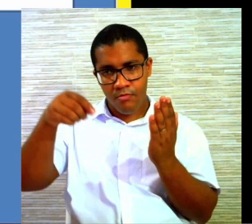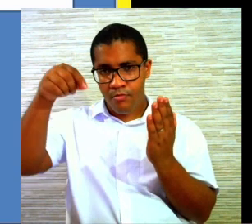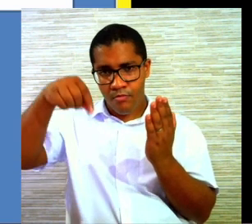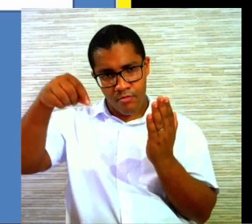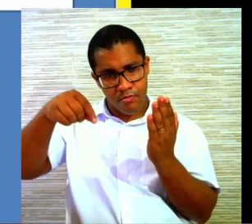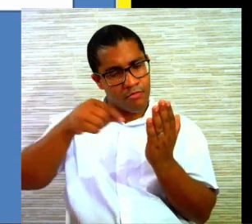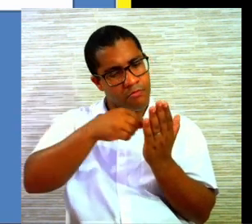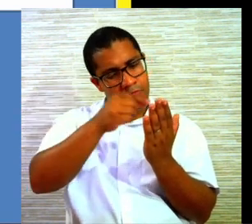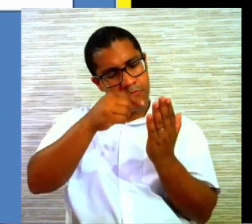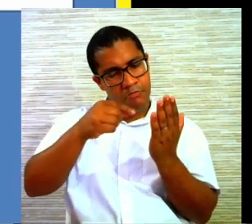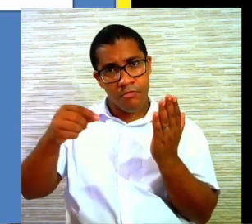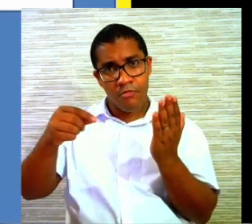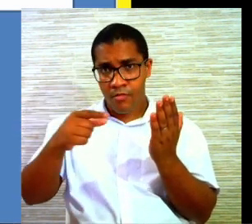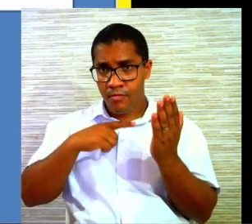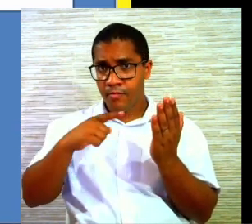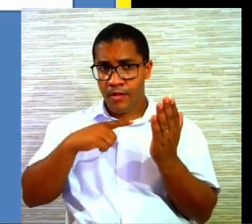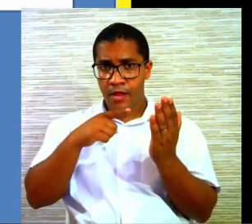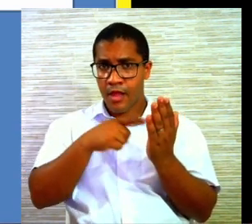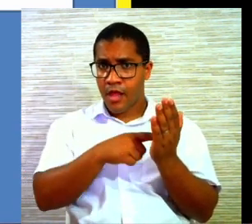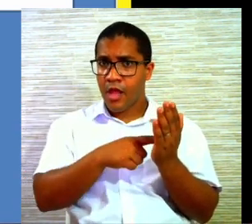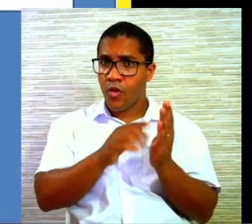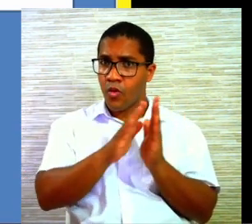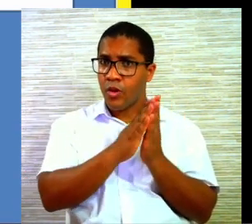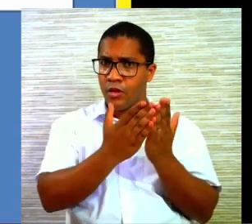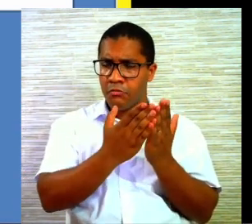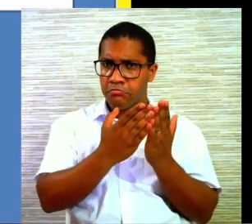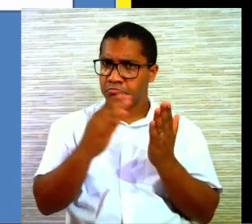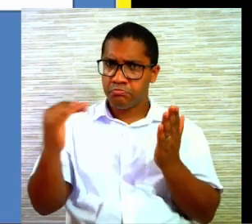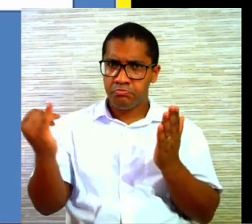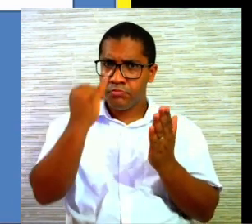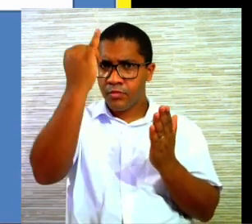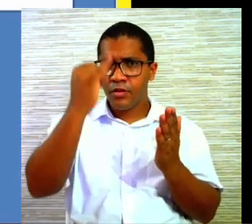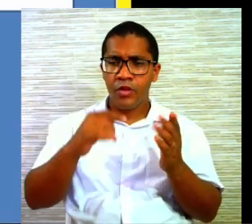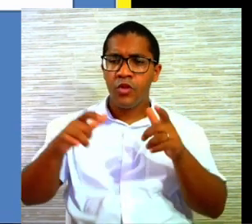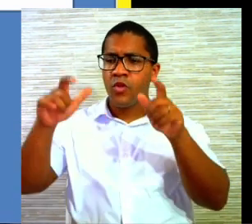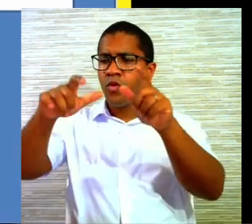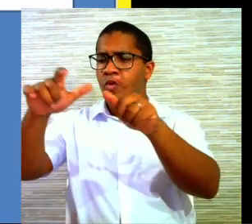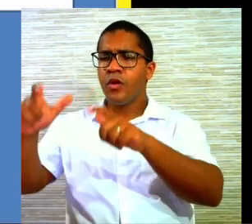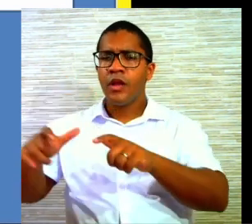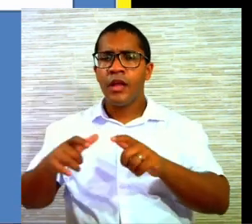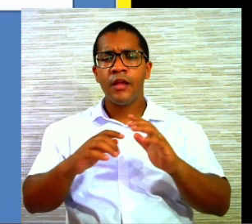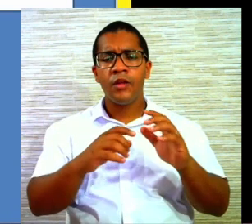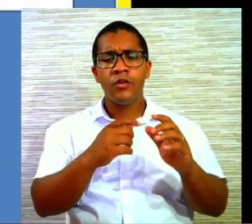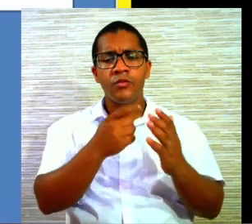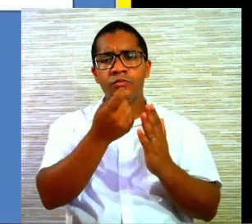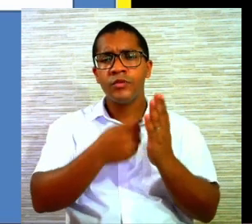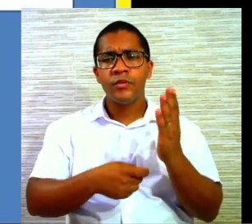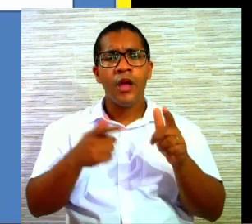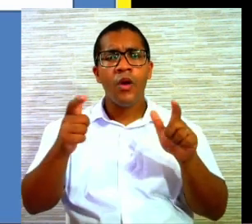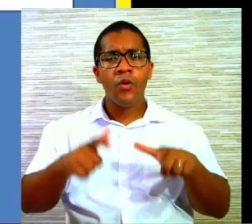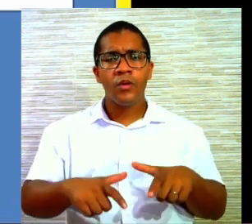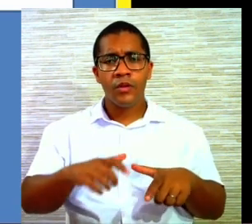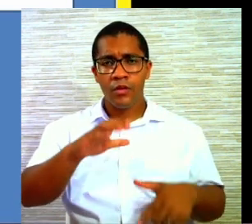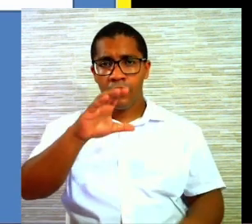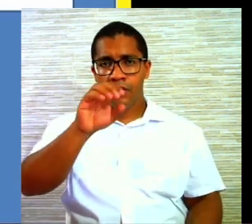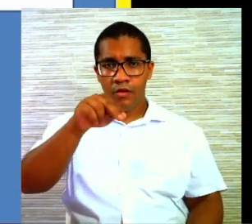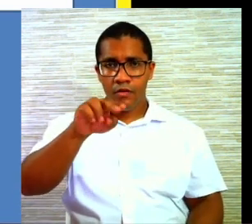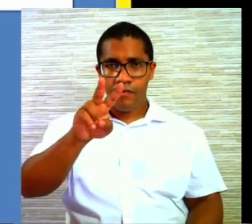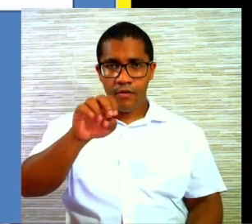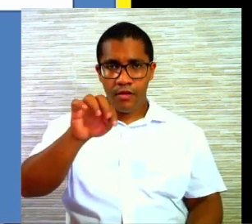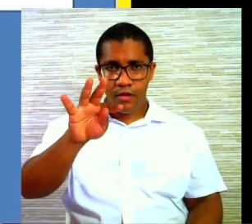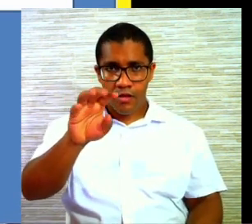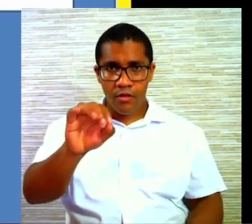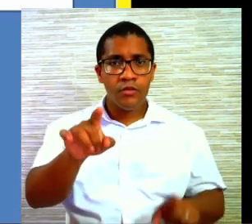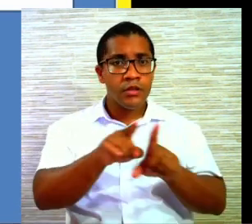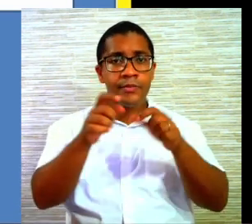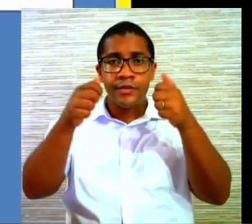valor, produzidos principalmente nos conventos e abadias. Para além disso, também é